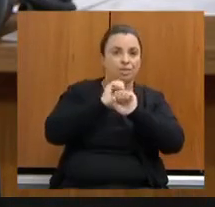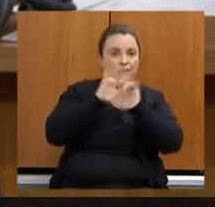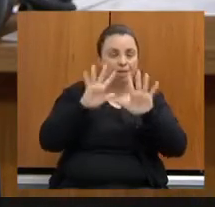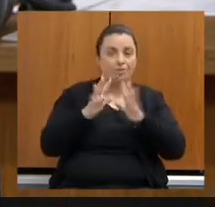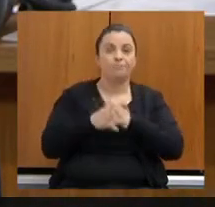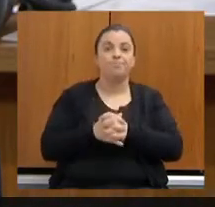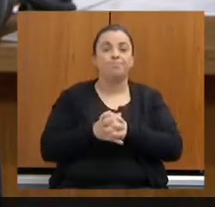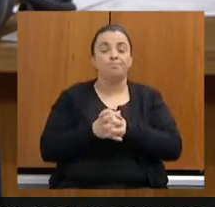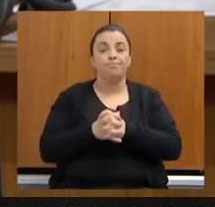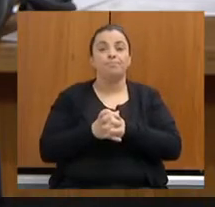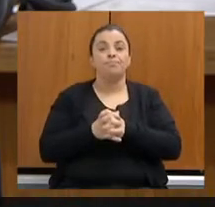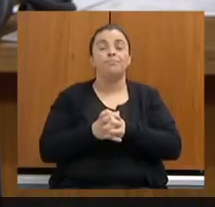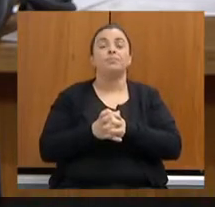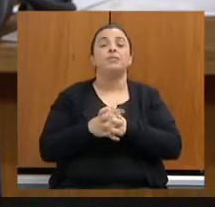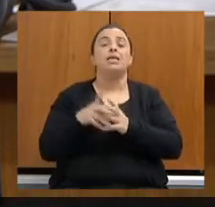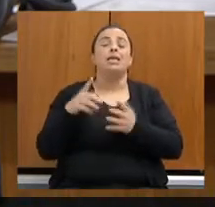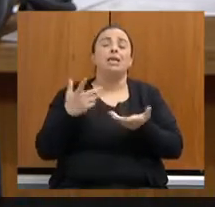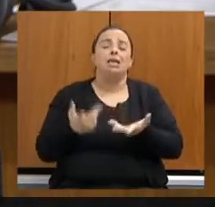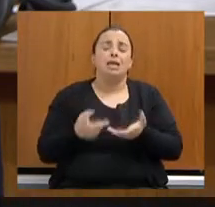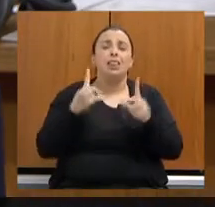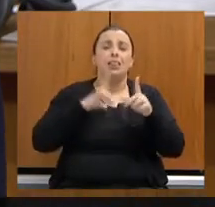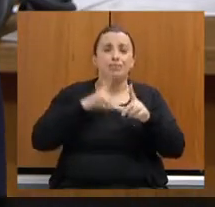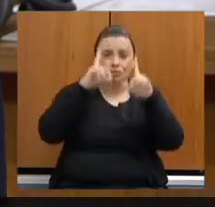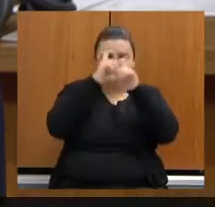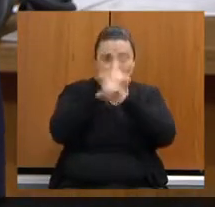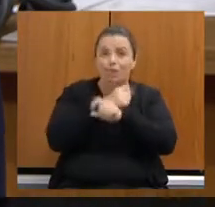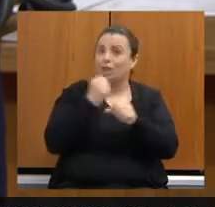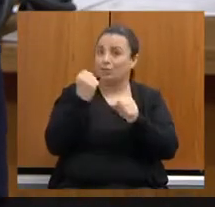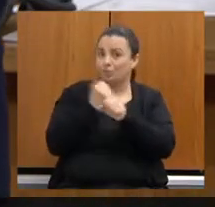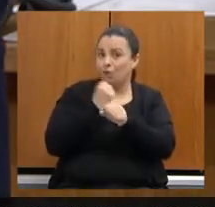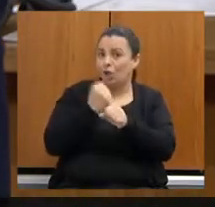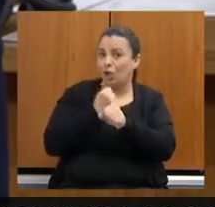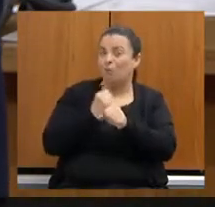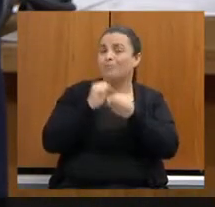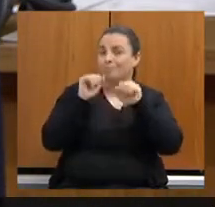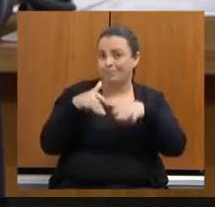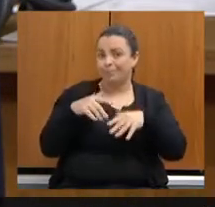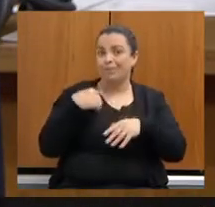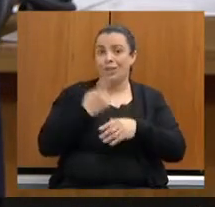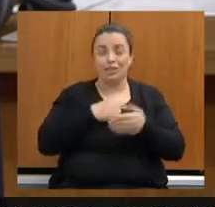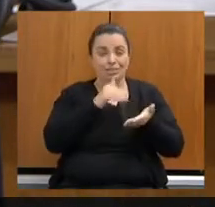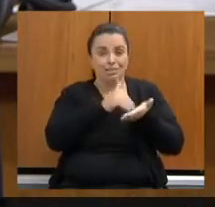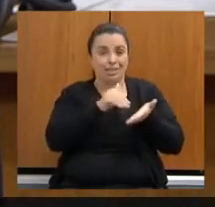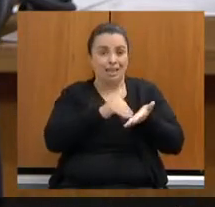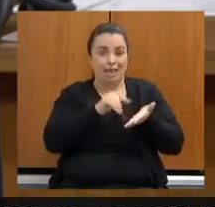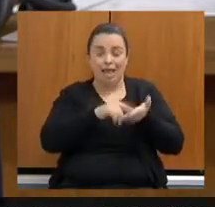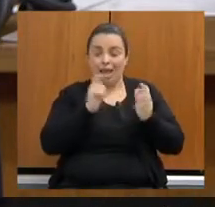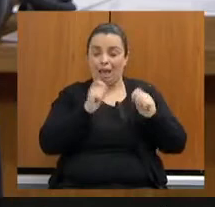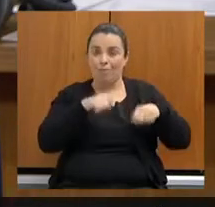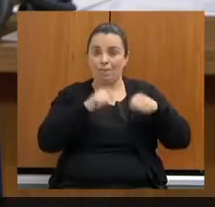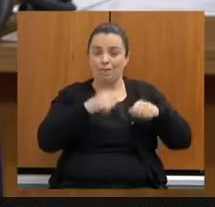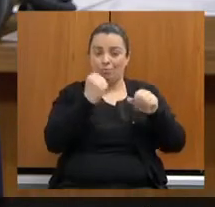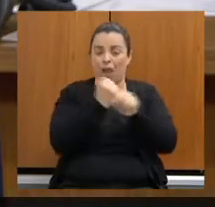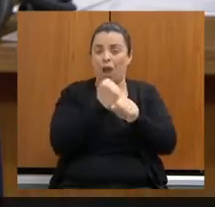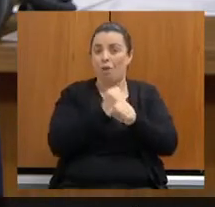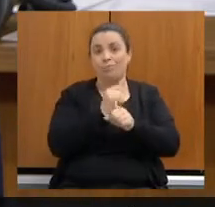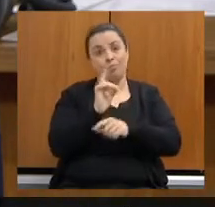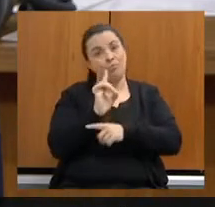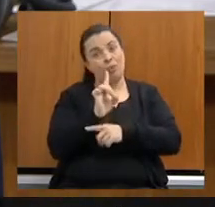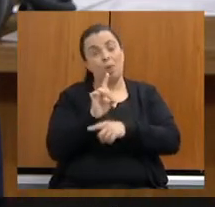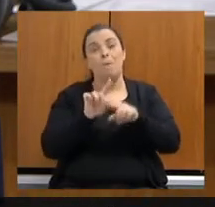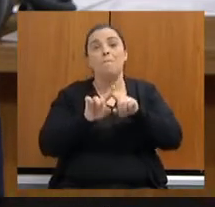fim da ruralminas de executar obras agente na secretaria não tem essa capacidade executiva Então porque a